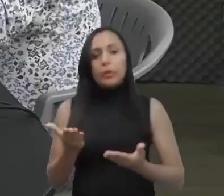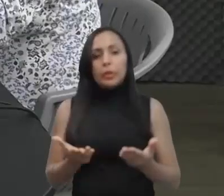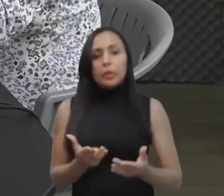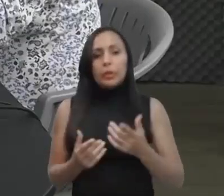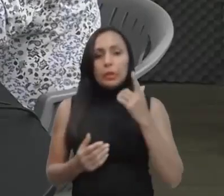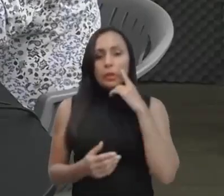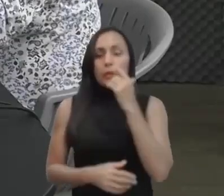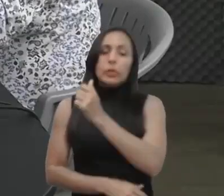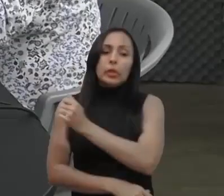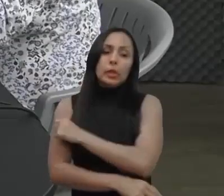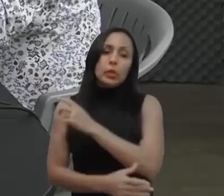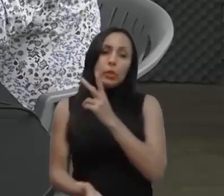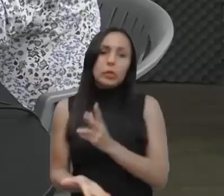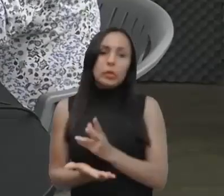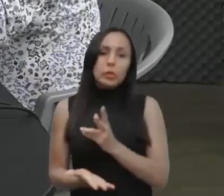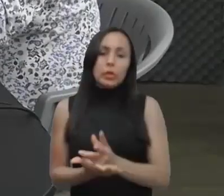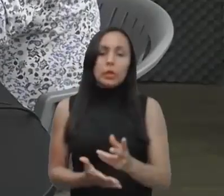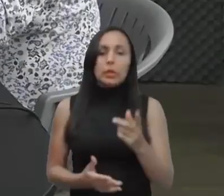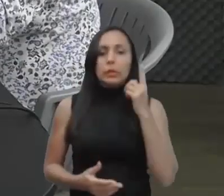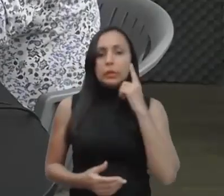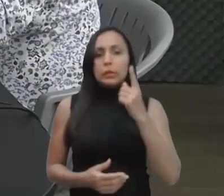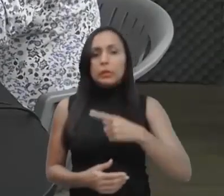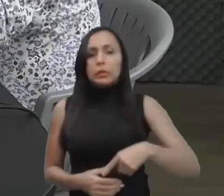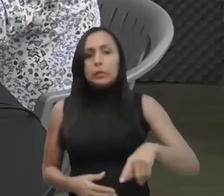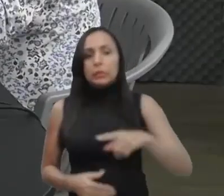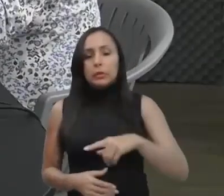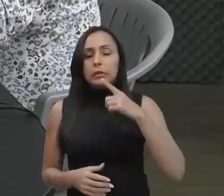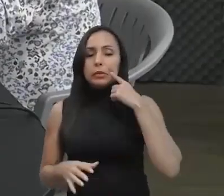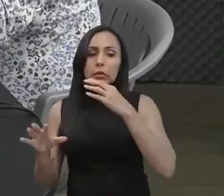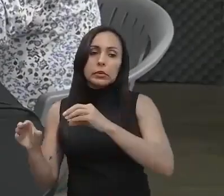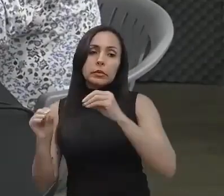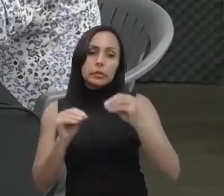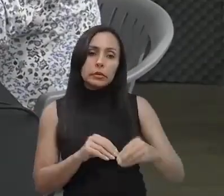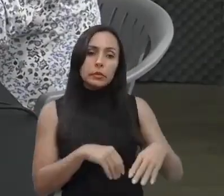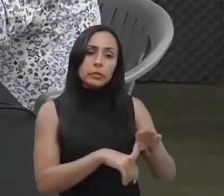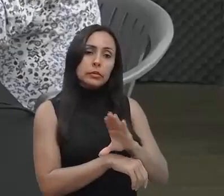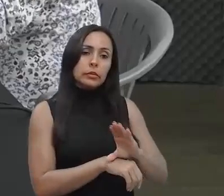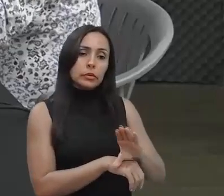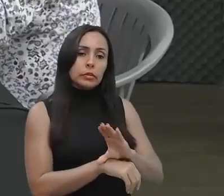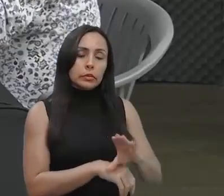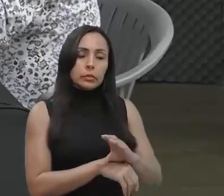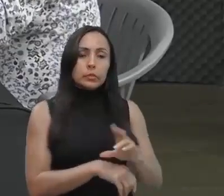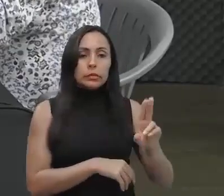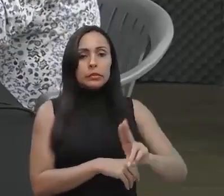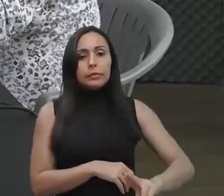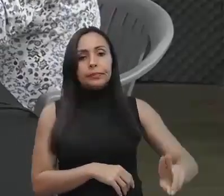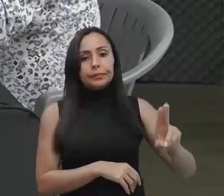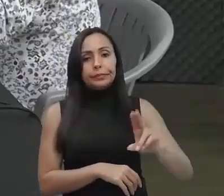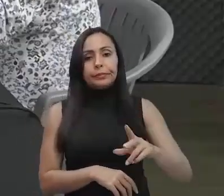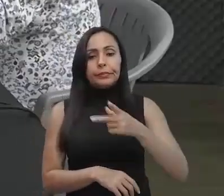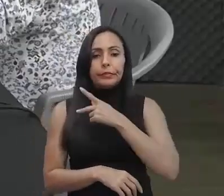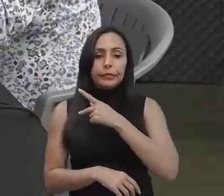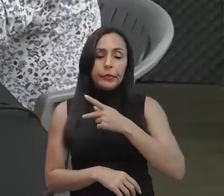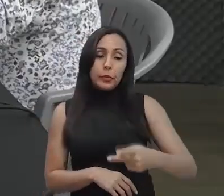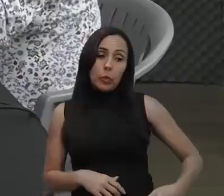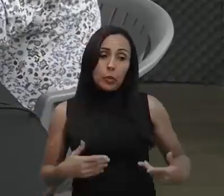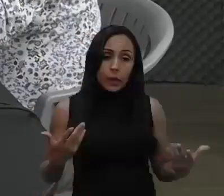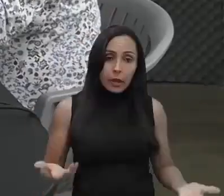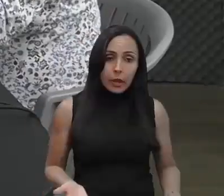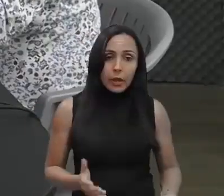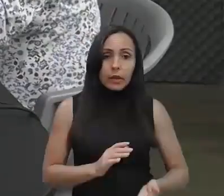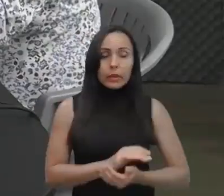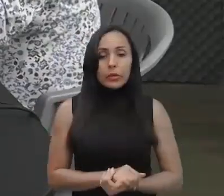manter em outras cidades enquanto ele tá cursando a universidade pública que para mim é o programa mais incrível que eu já vi nessa